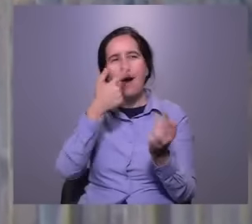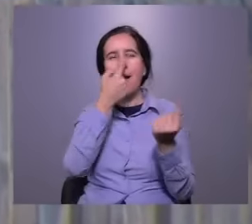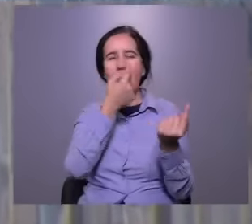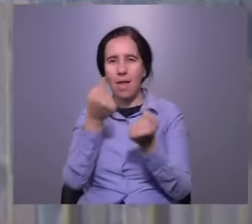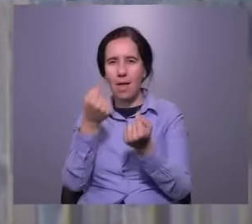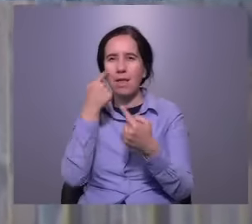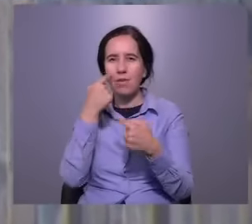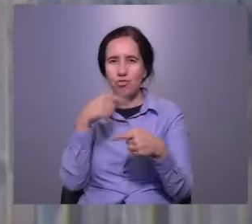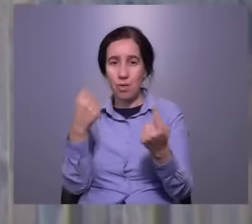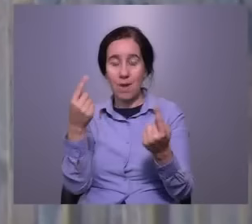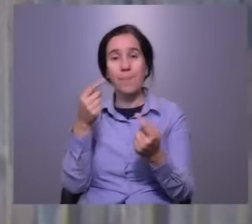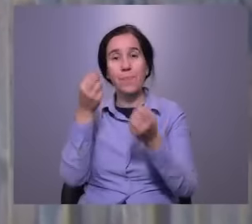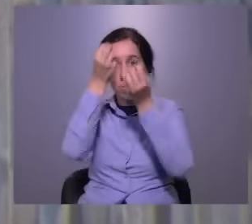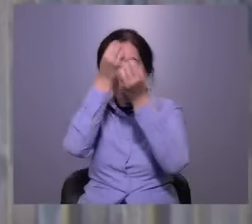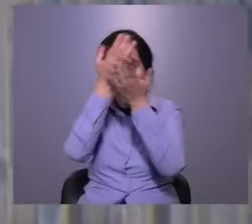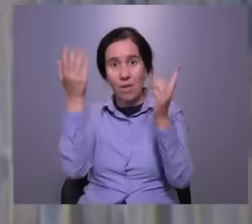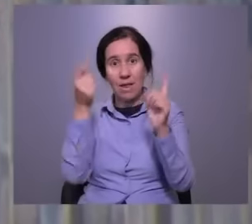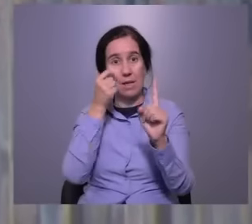que sacia a multidão.